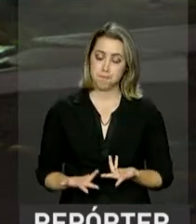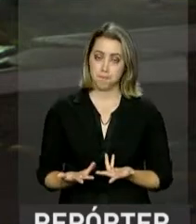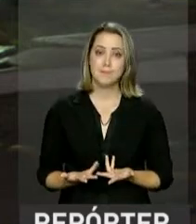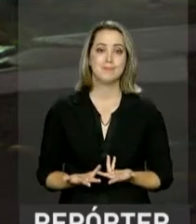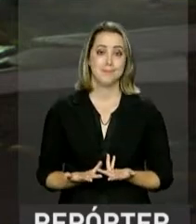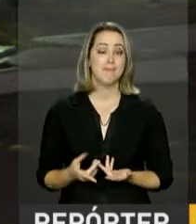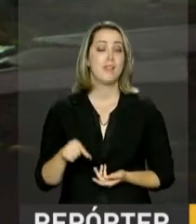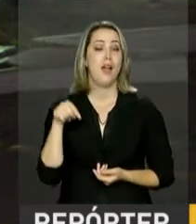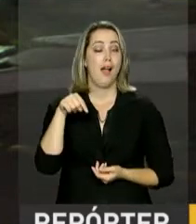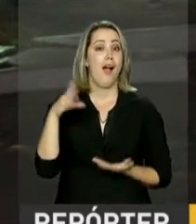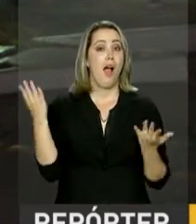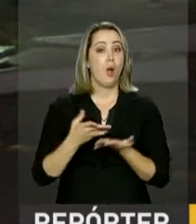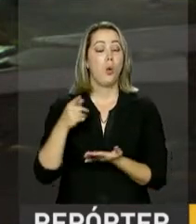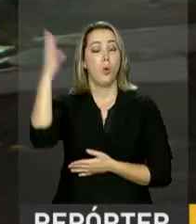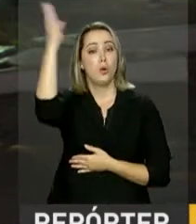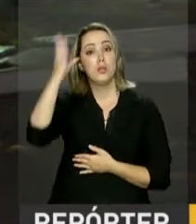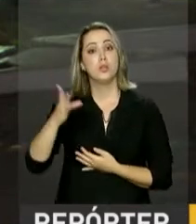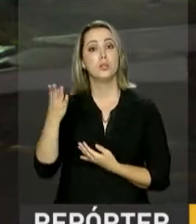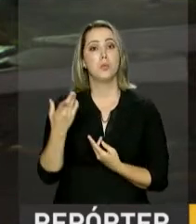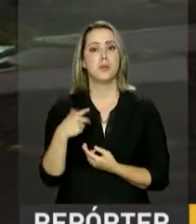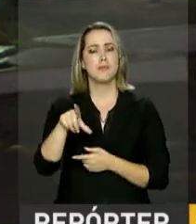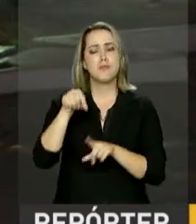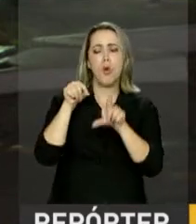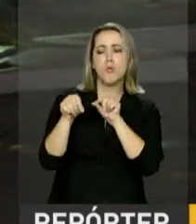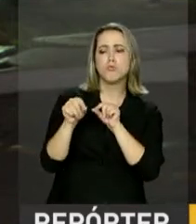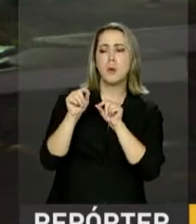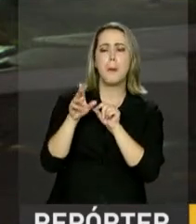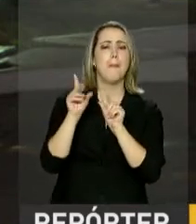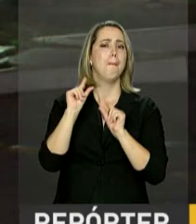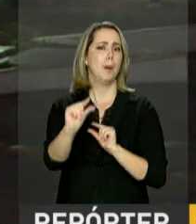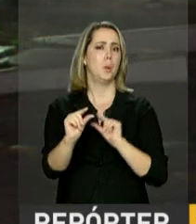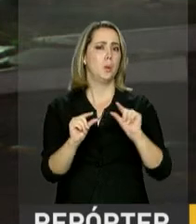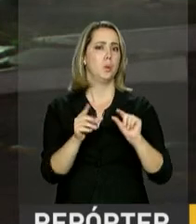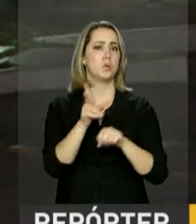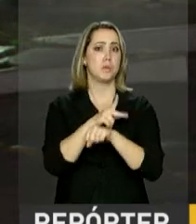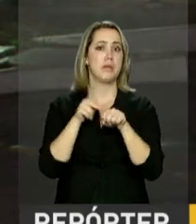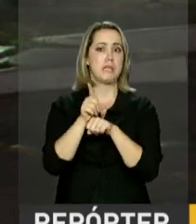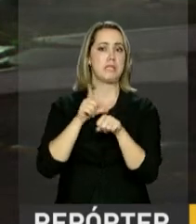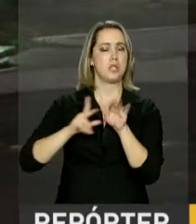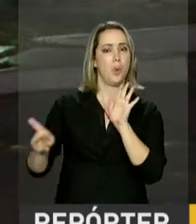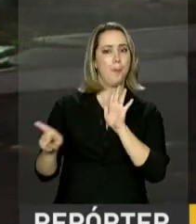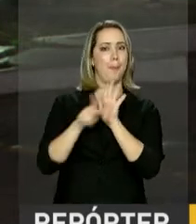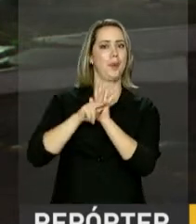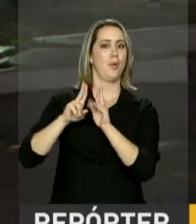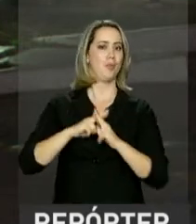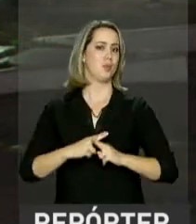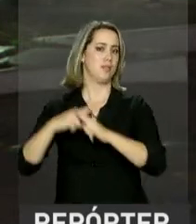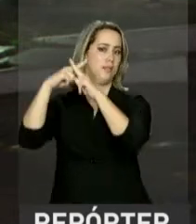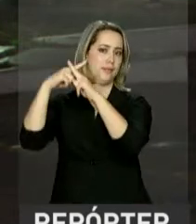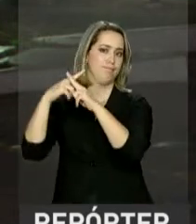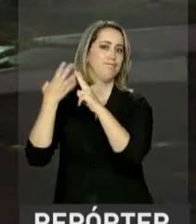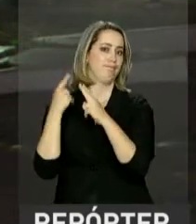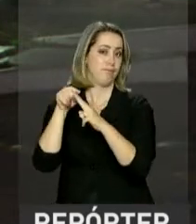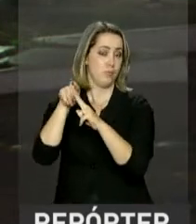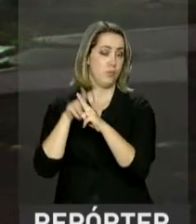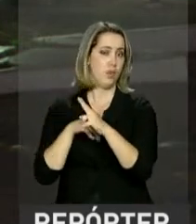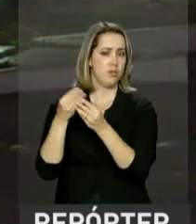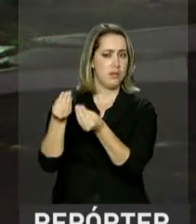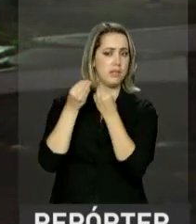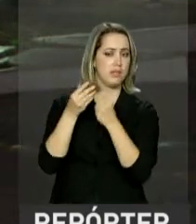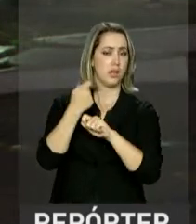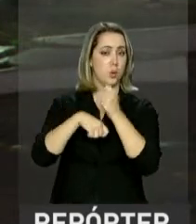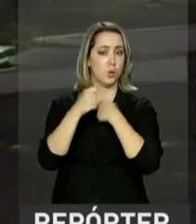parte do seleto grupo de países que contam com seu próprio satélite geoestacionário de comunicações o equipamento vai trazer economia